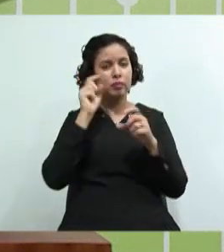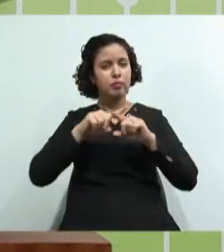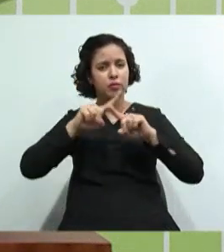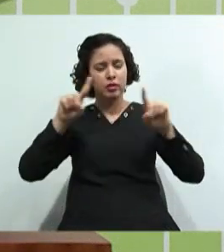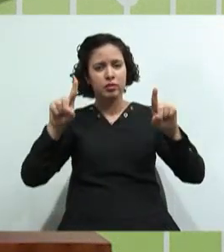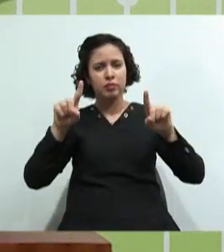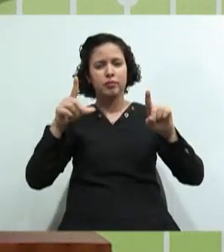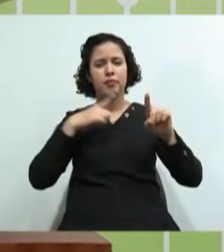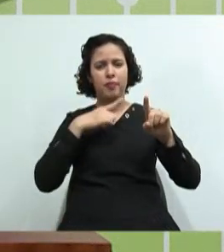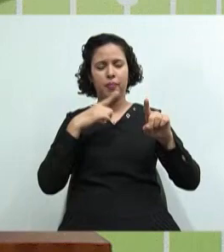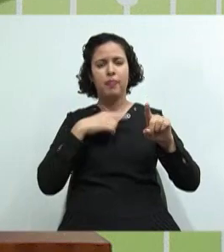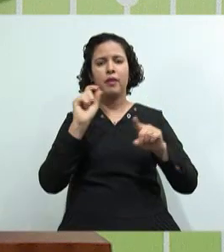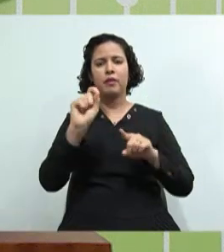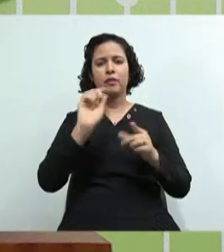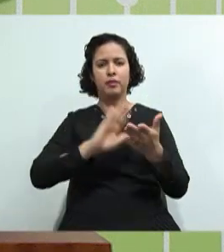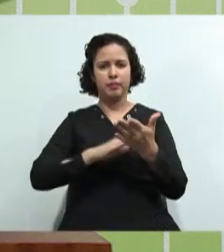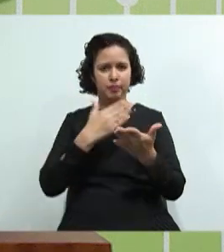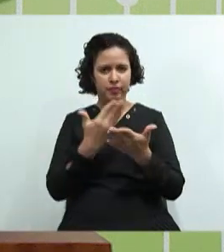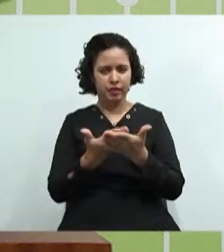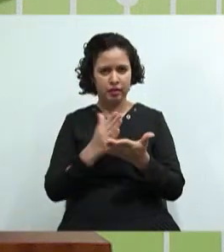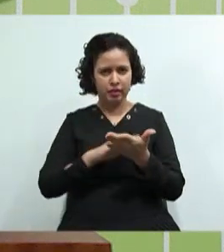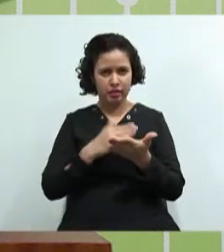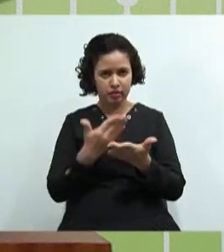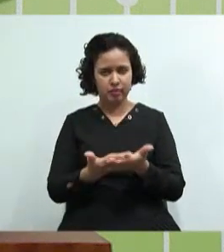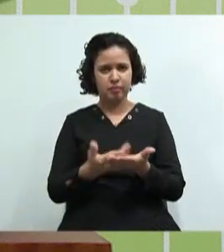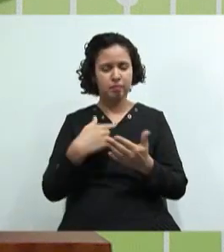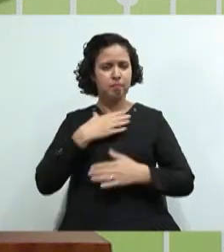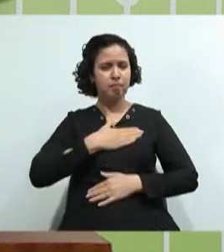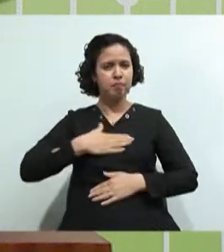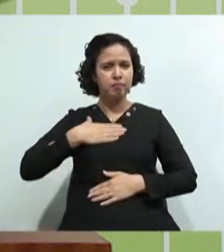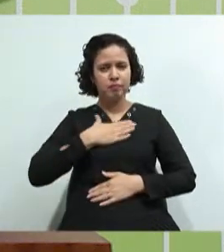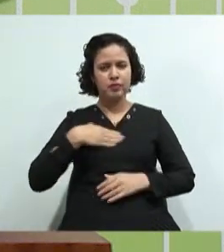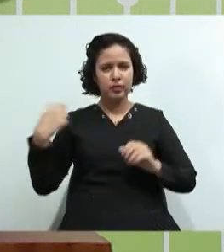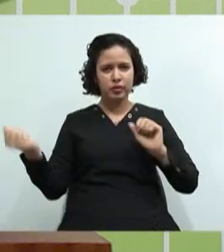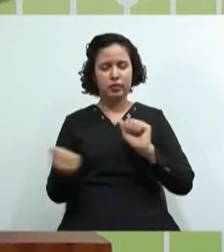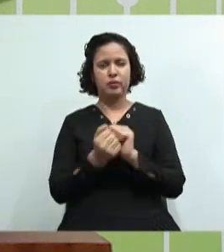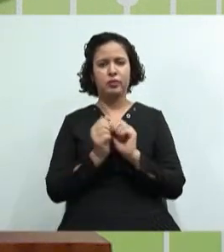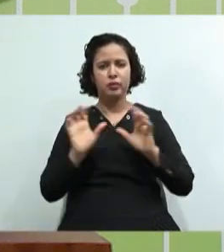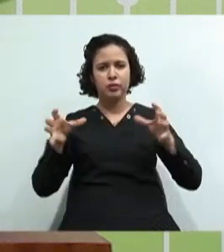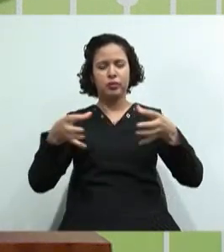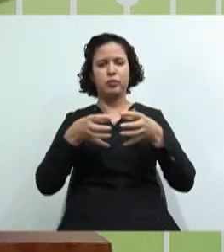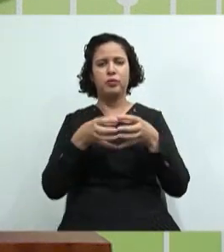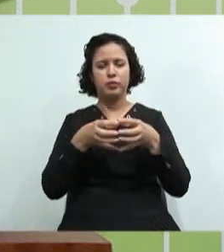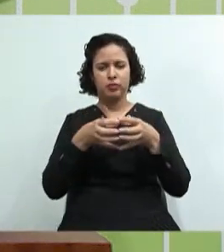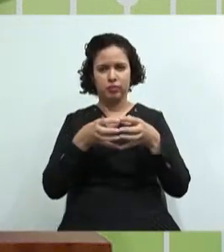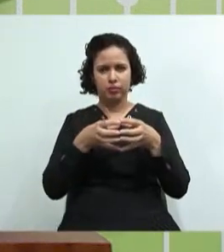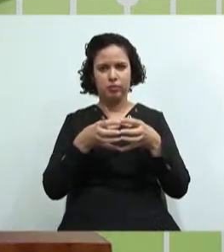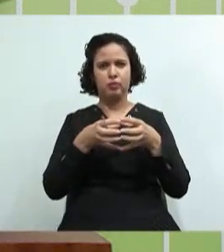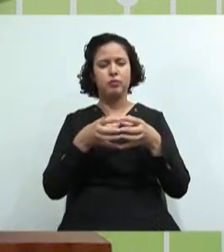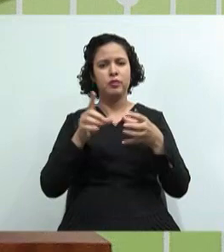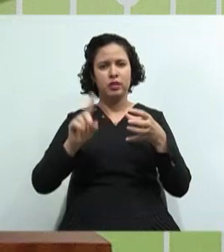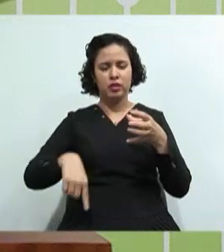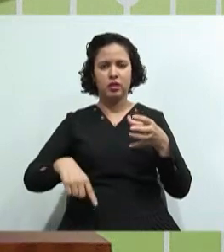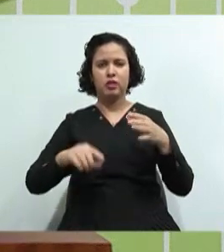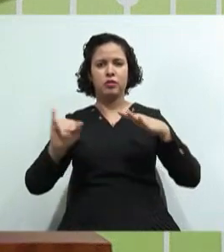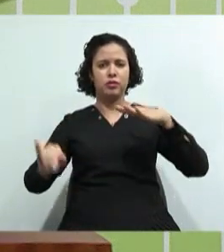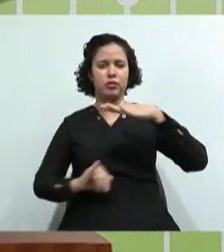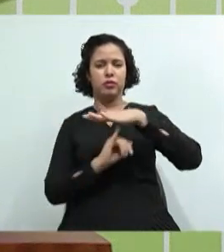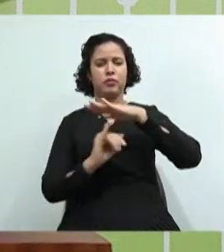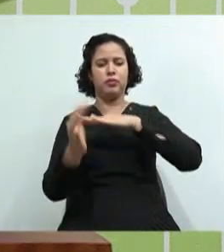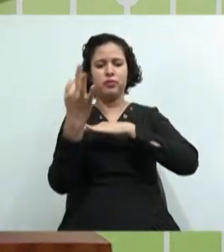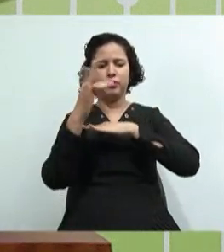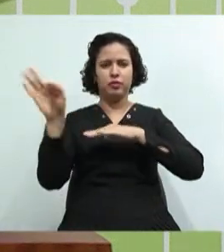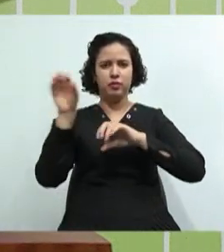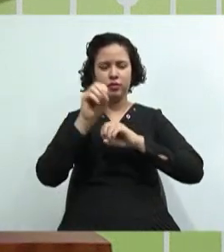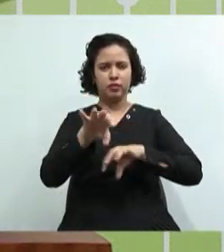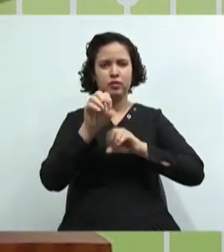mas nós temos aqui a nossa intérprete e é lógico, é um prazer muito grande estar com essa equipe do estúdio, equipe do Instituto Federal de